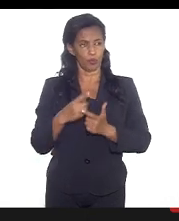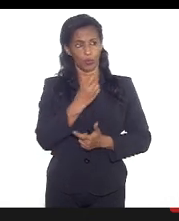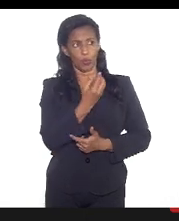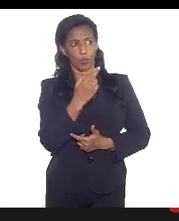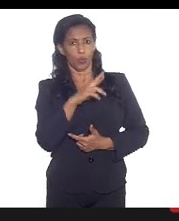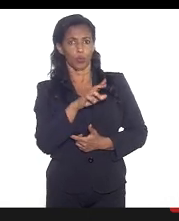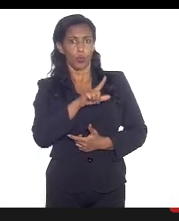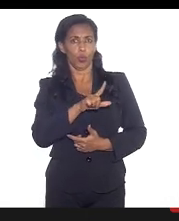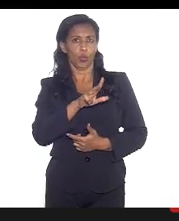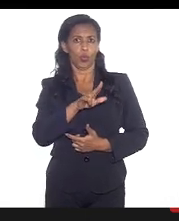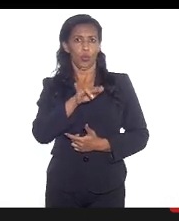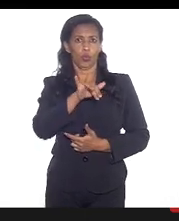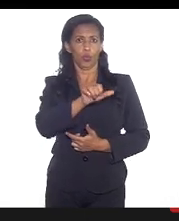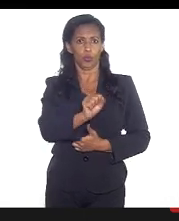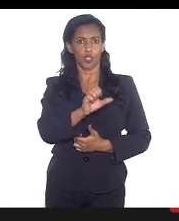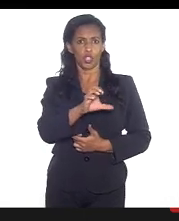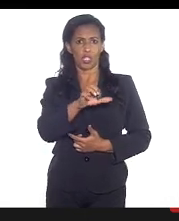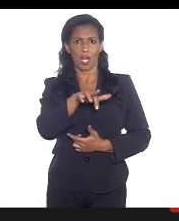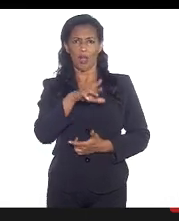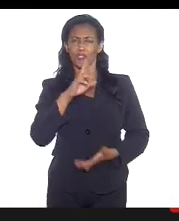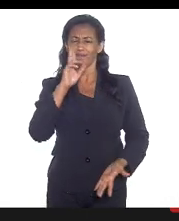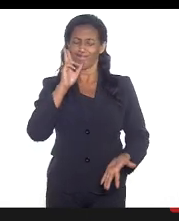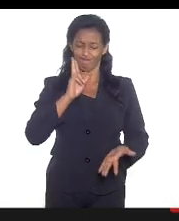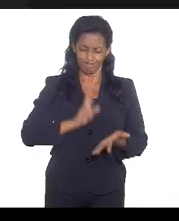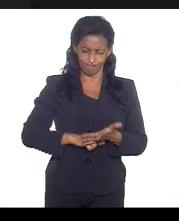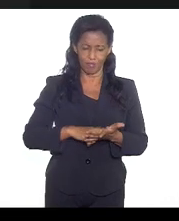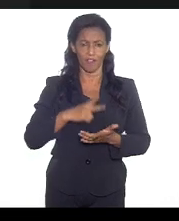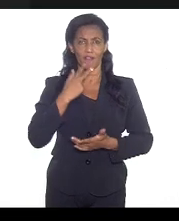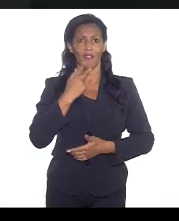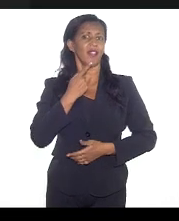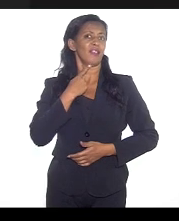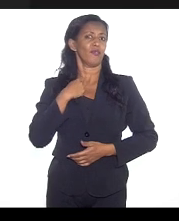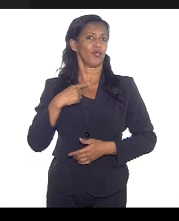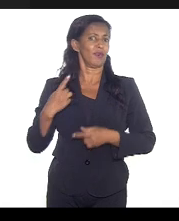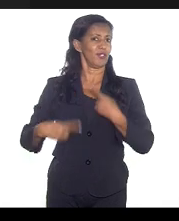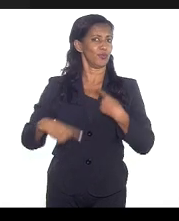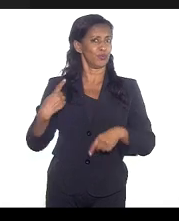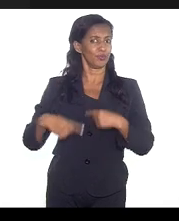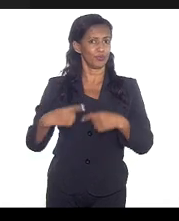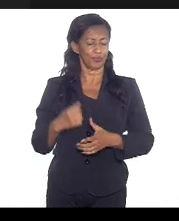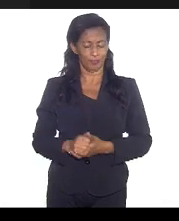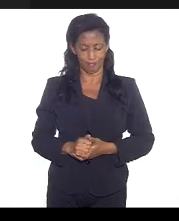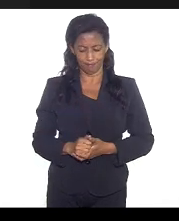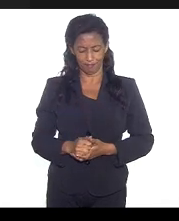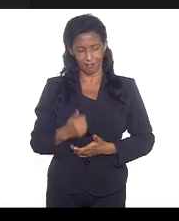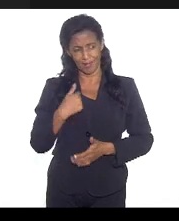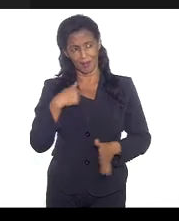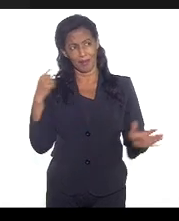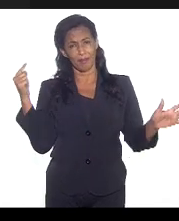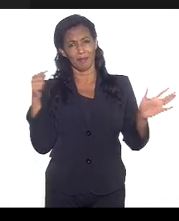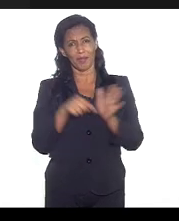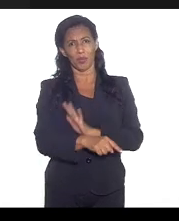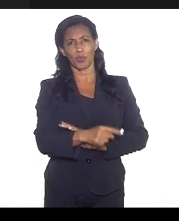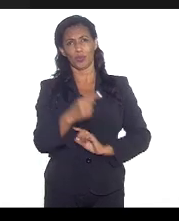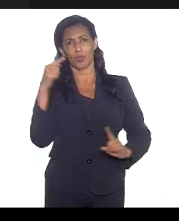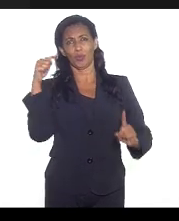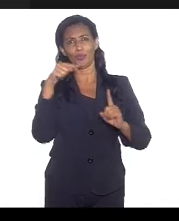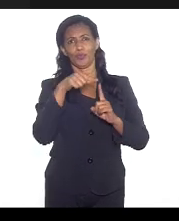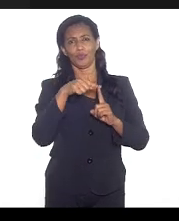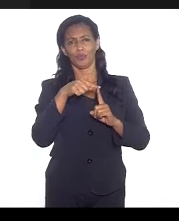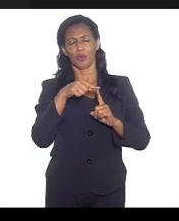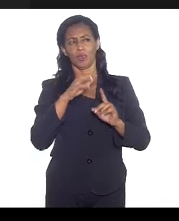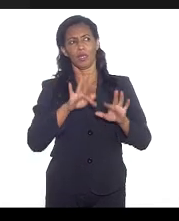Luiz Cláudio, com muita razão, nos fala da vontade política. A minha pergunta é muito objetiva.